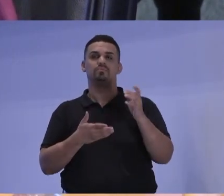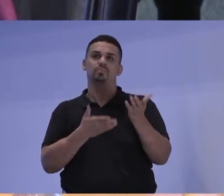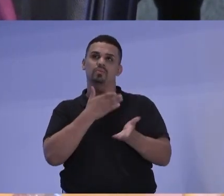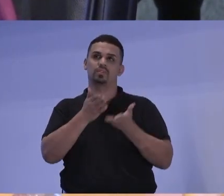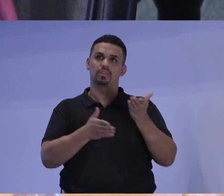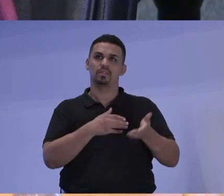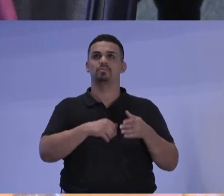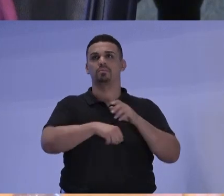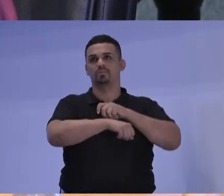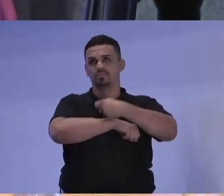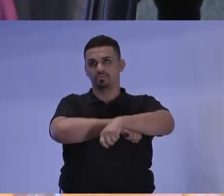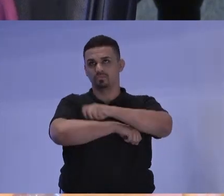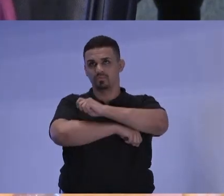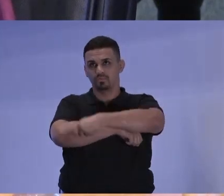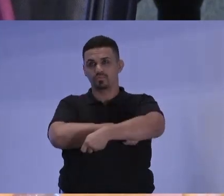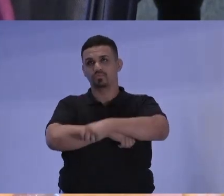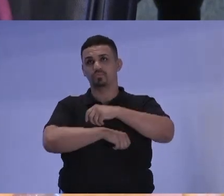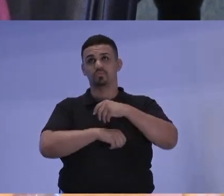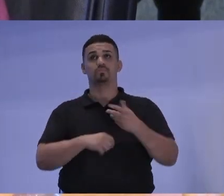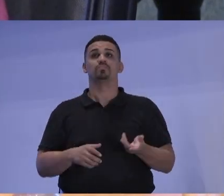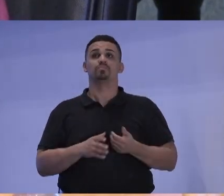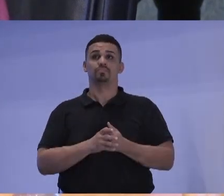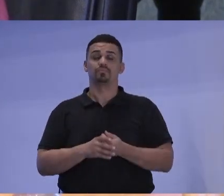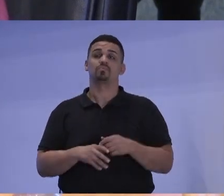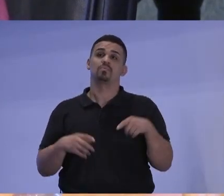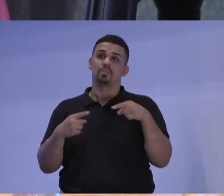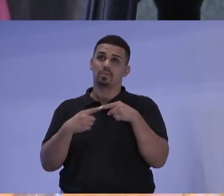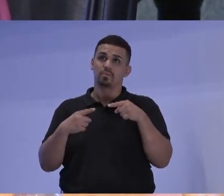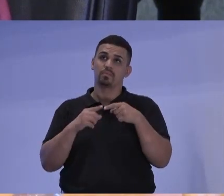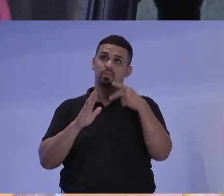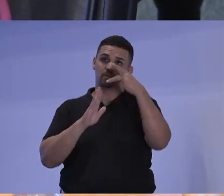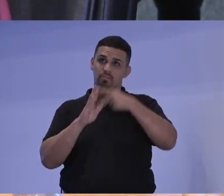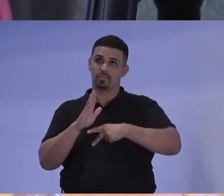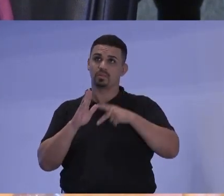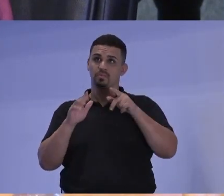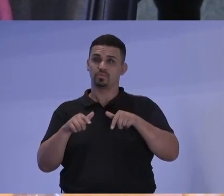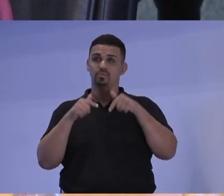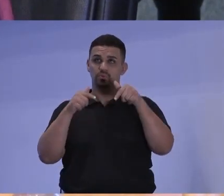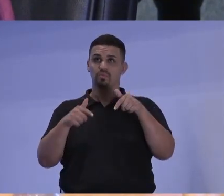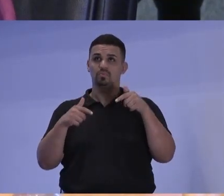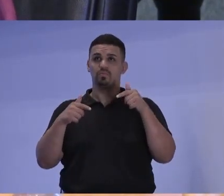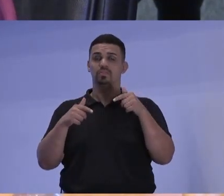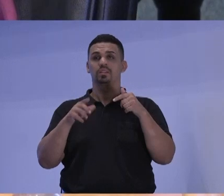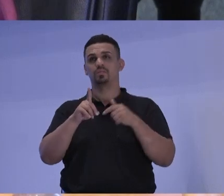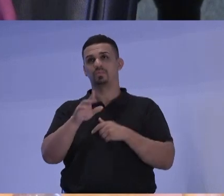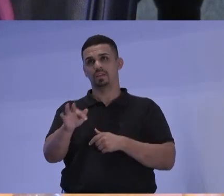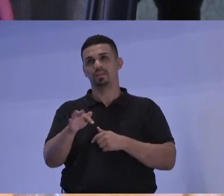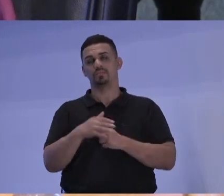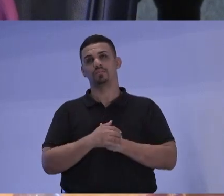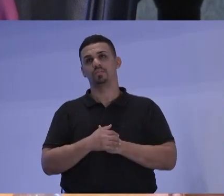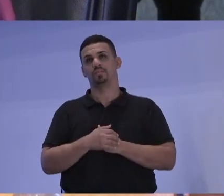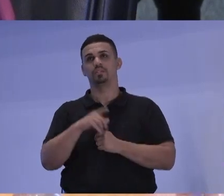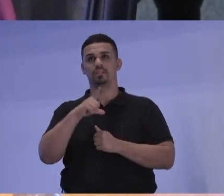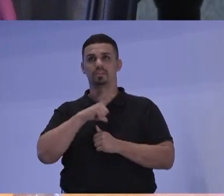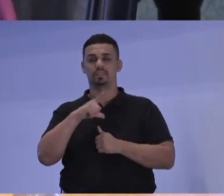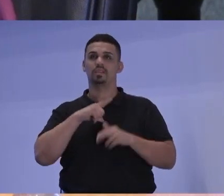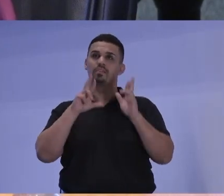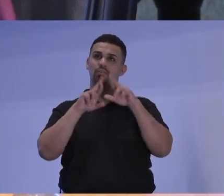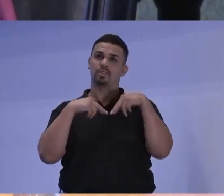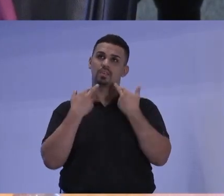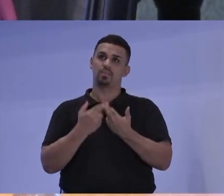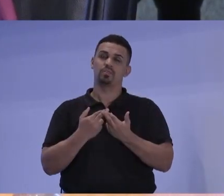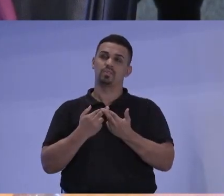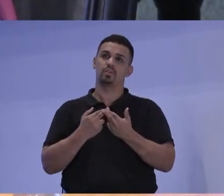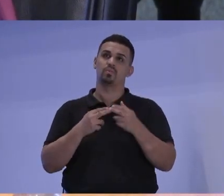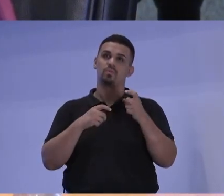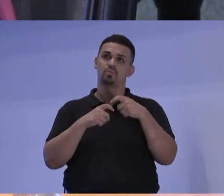enfrentamento da hanseníase, até em consonância com o plano de enfrentamento do Distrito Federal. Então, tivemos uma reunião com o Dr. Ciro, mas a